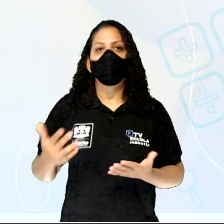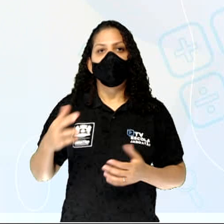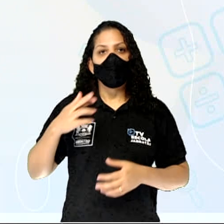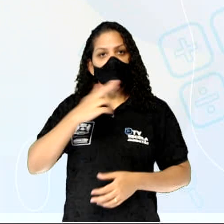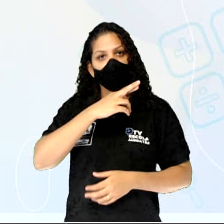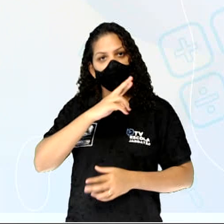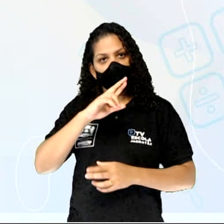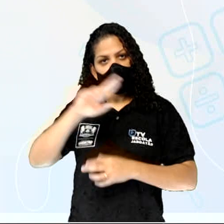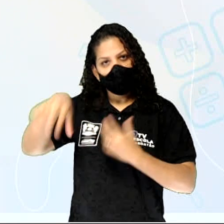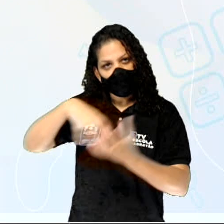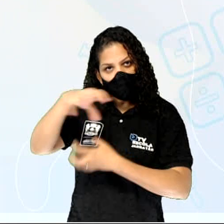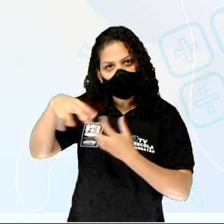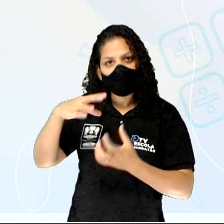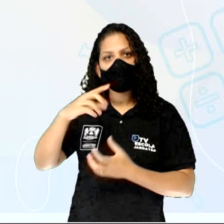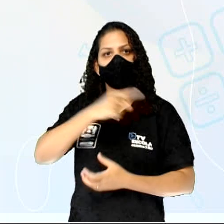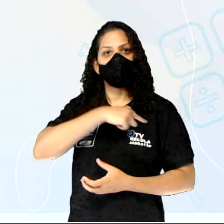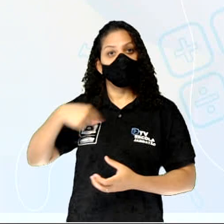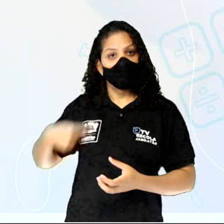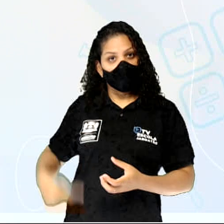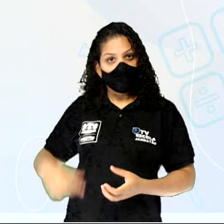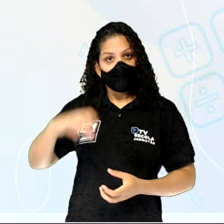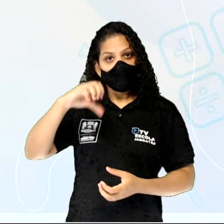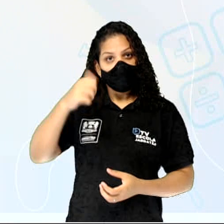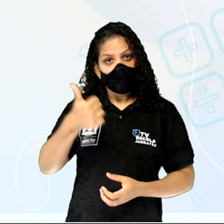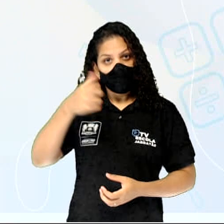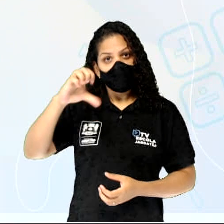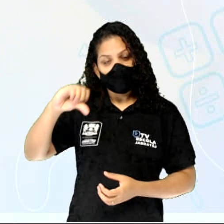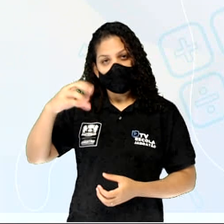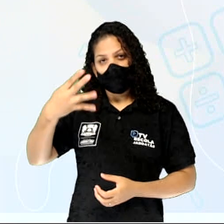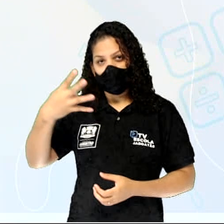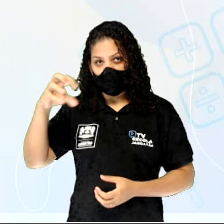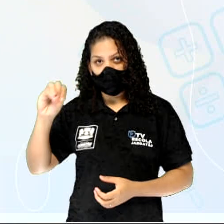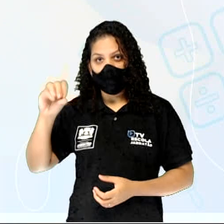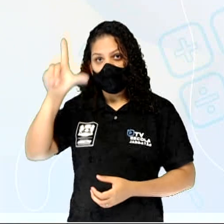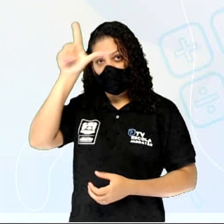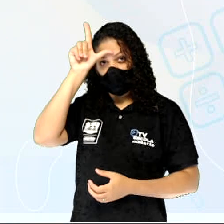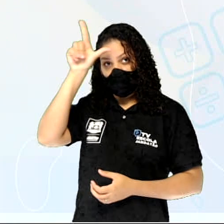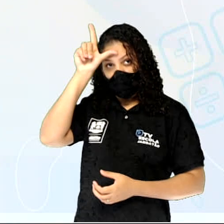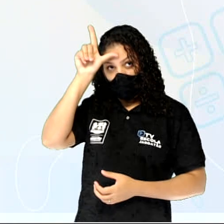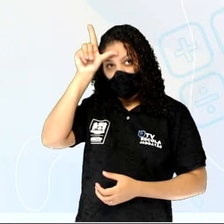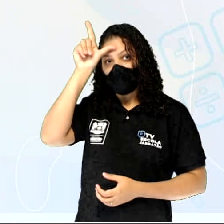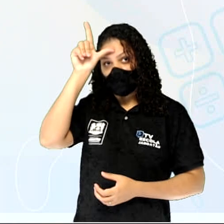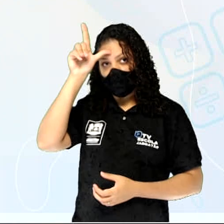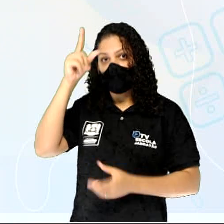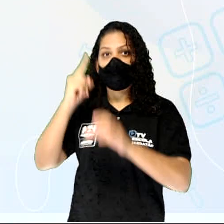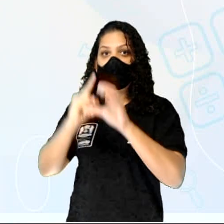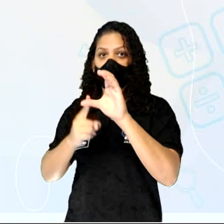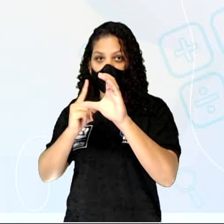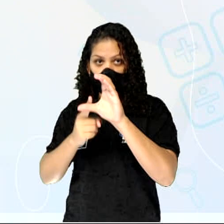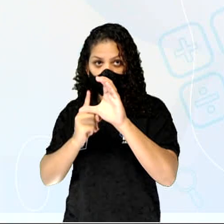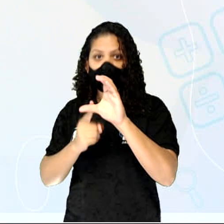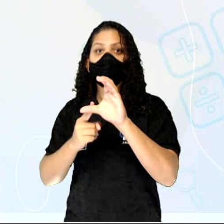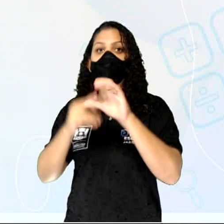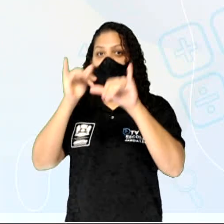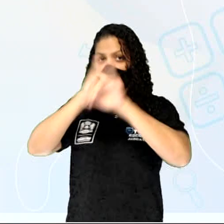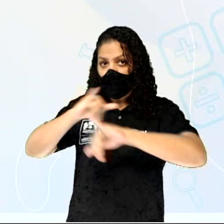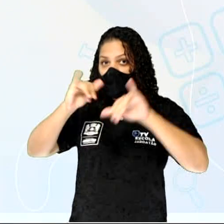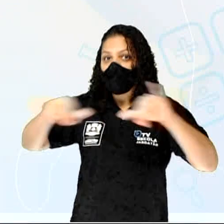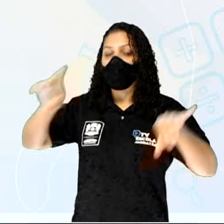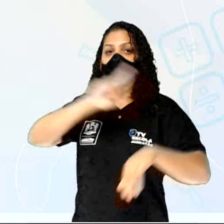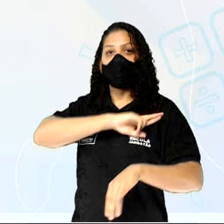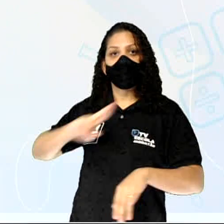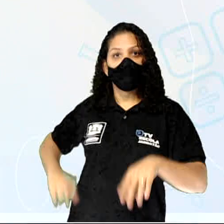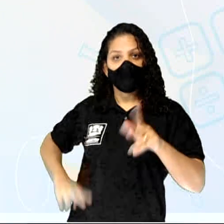1949, liderada pelo Partido Comunista, proclama a República Popular da